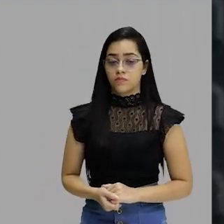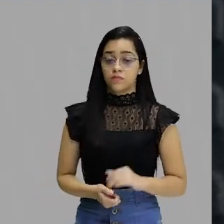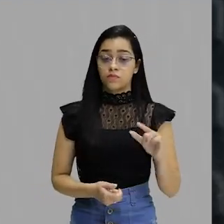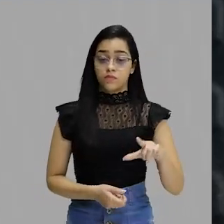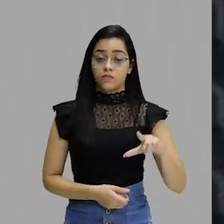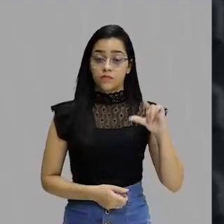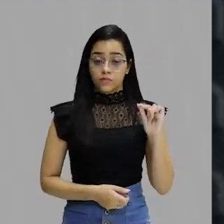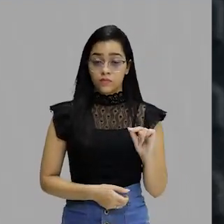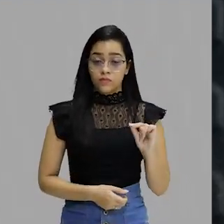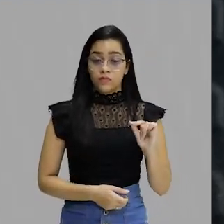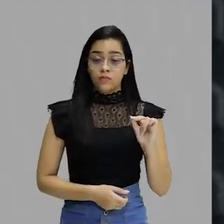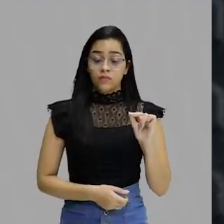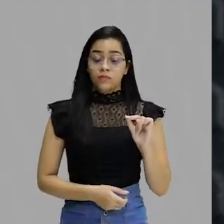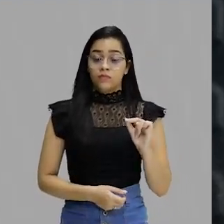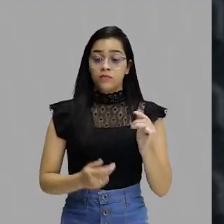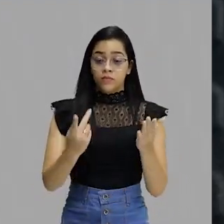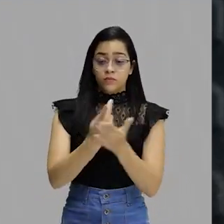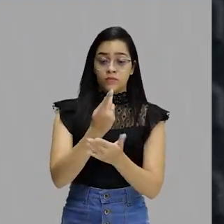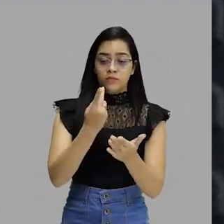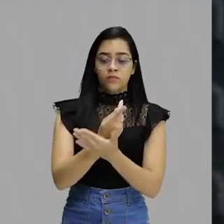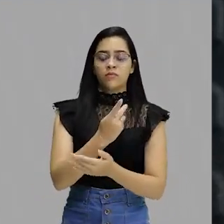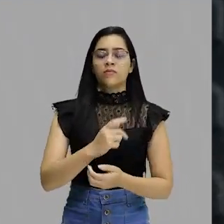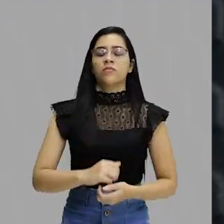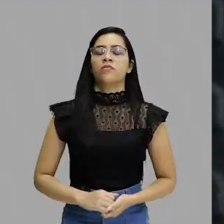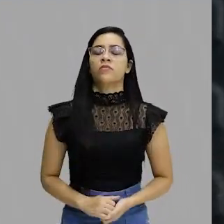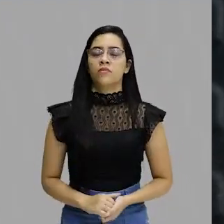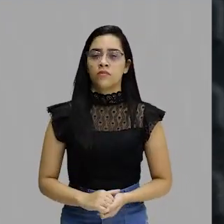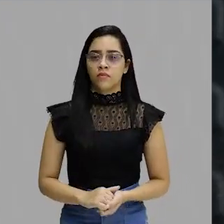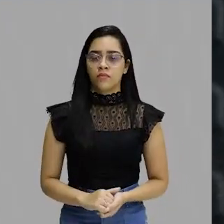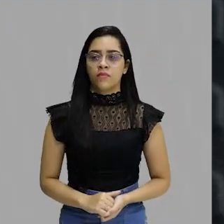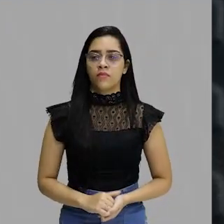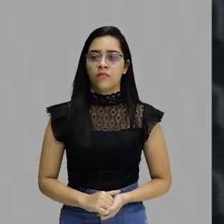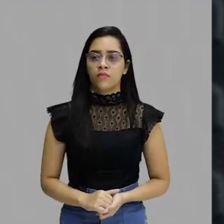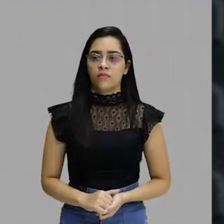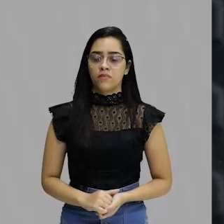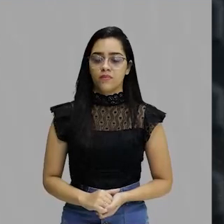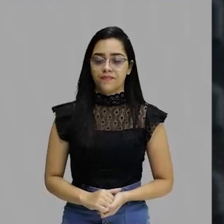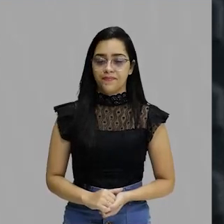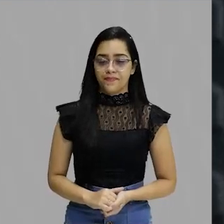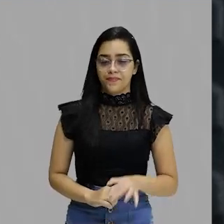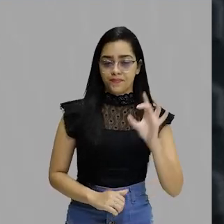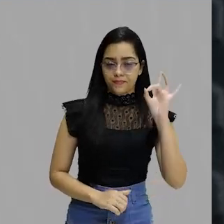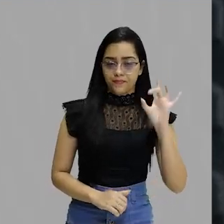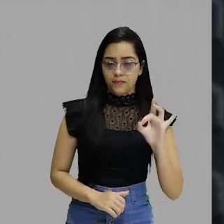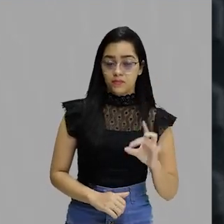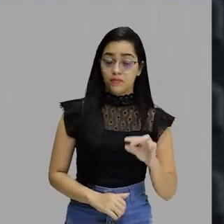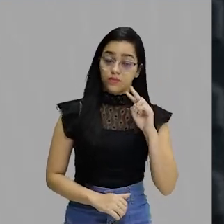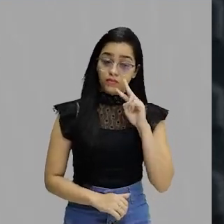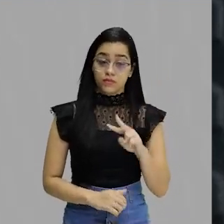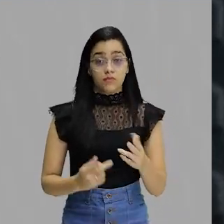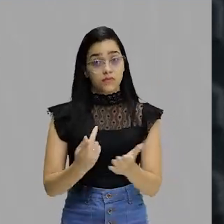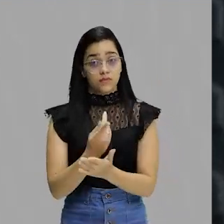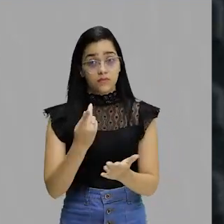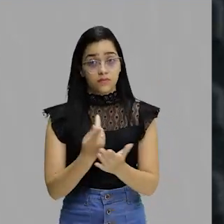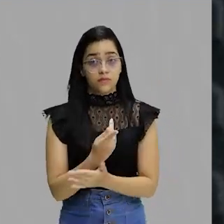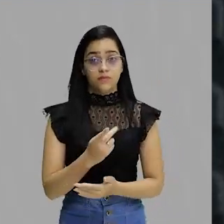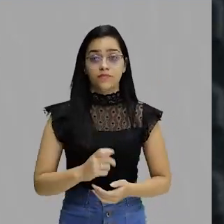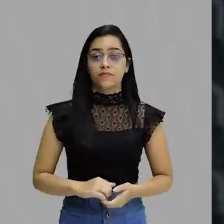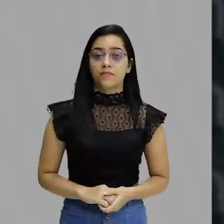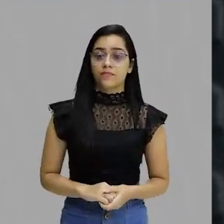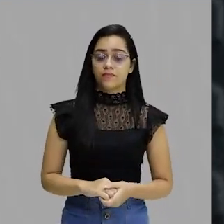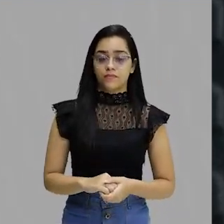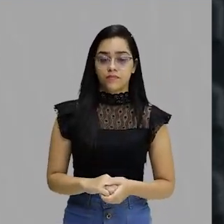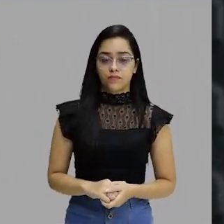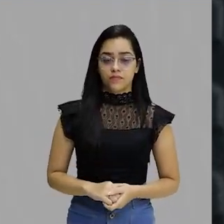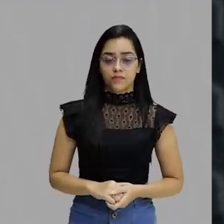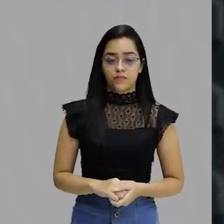afirmações. Assinale a alternativa incorreta. Então, nós vamos ver qual da alternativa, vamos ver aquela que está totalmente